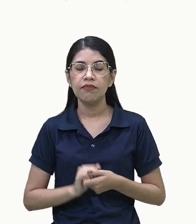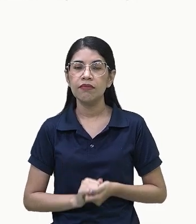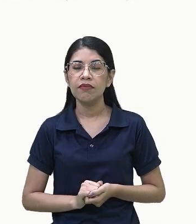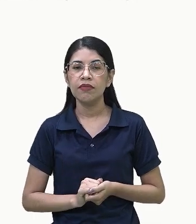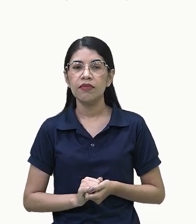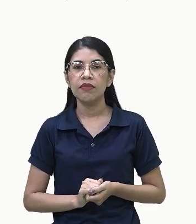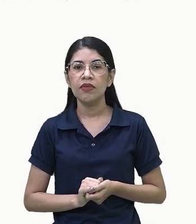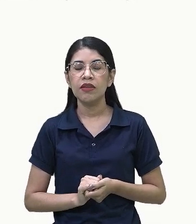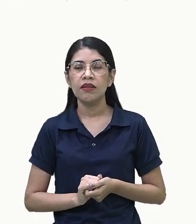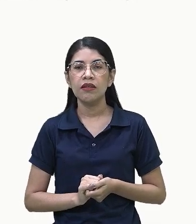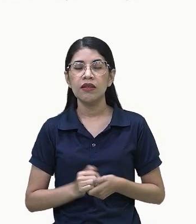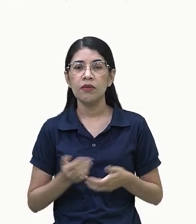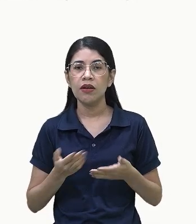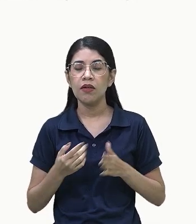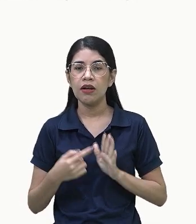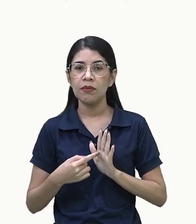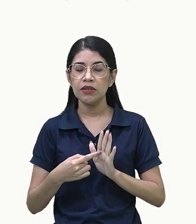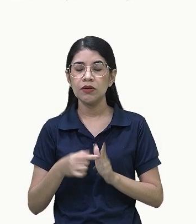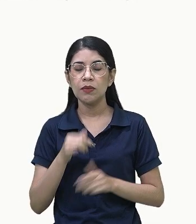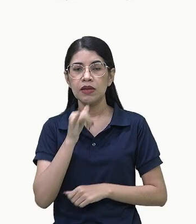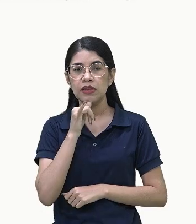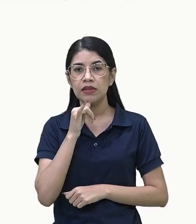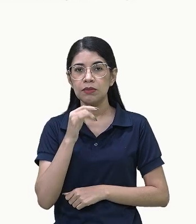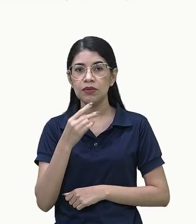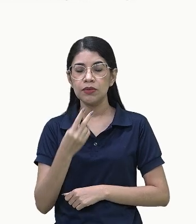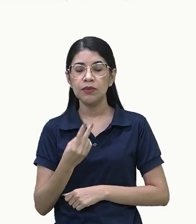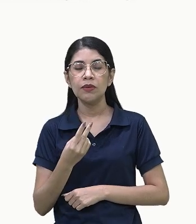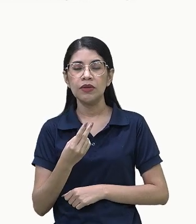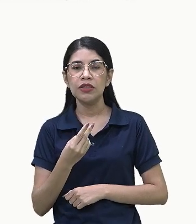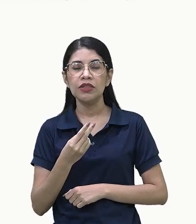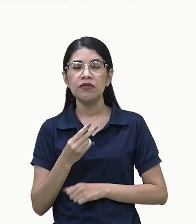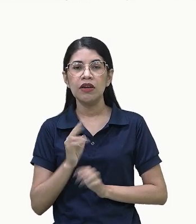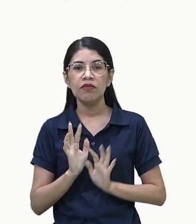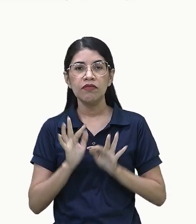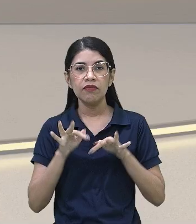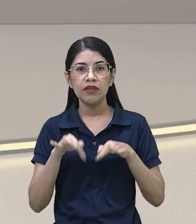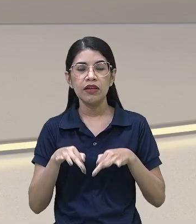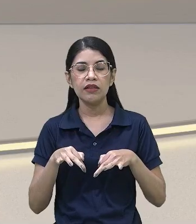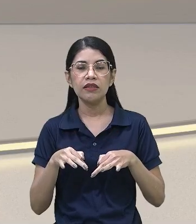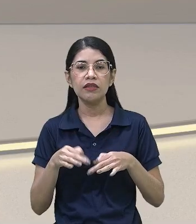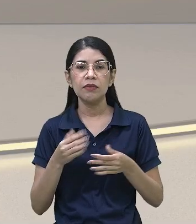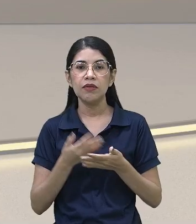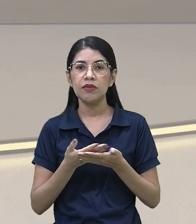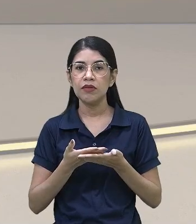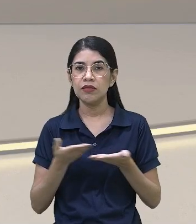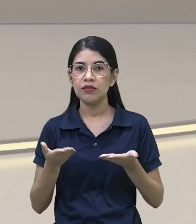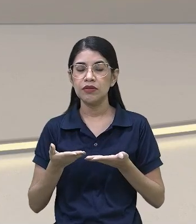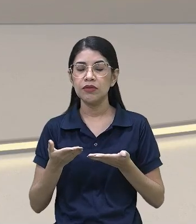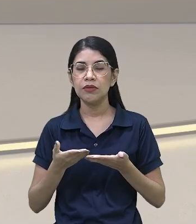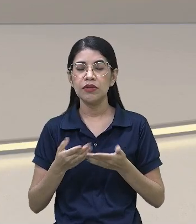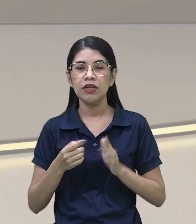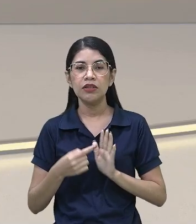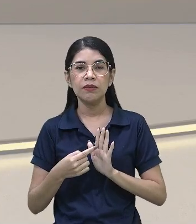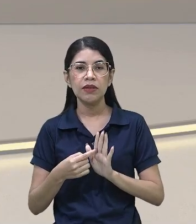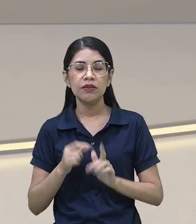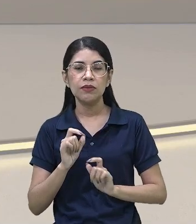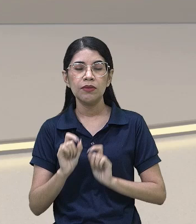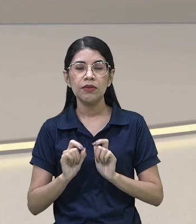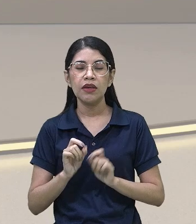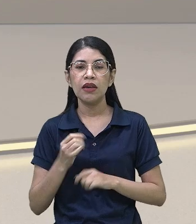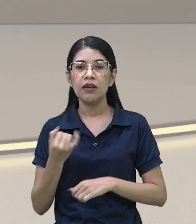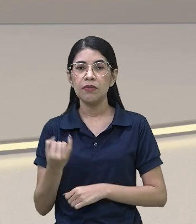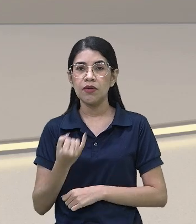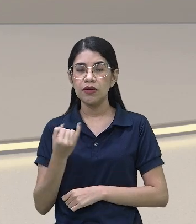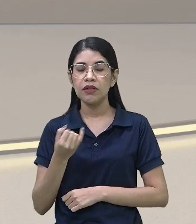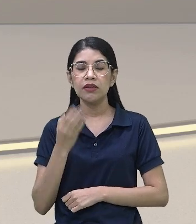com essa questão, esse exemplo 2, a gente vai chegando aqui no final da nossa aula, onde a gente verificou a importância